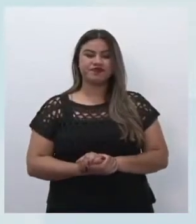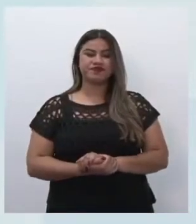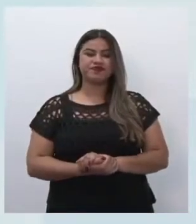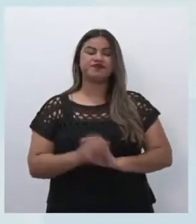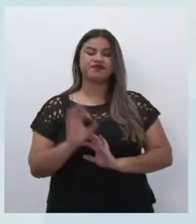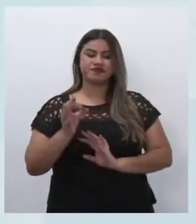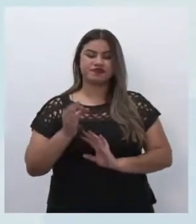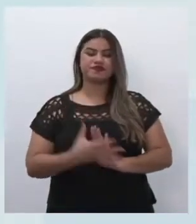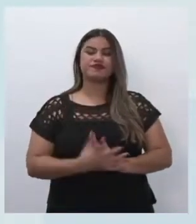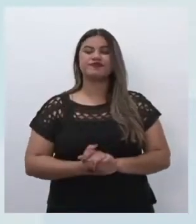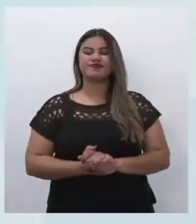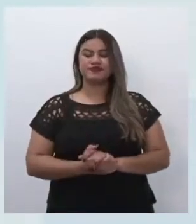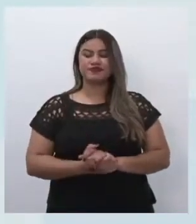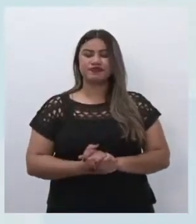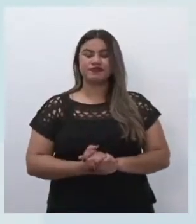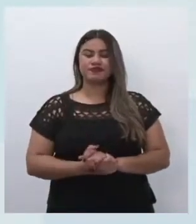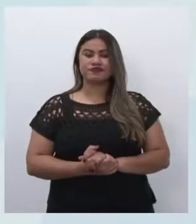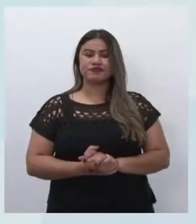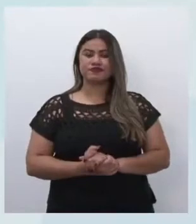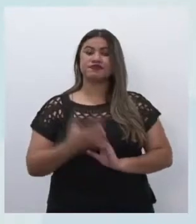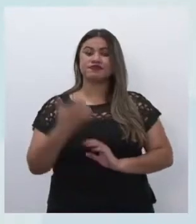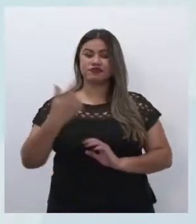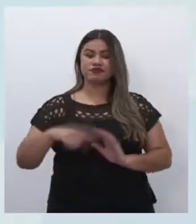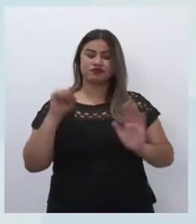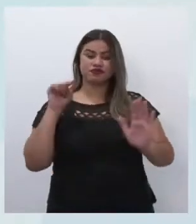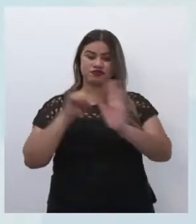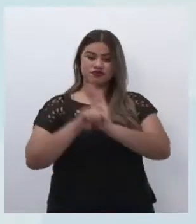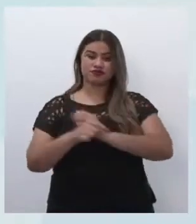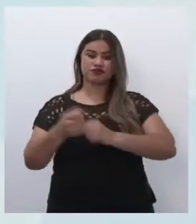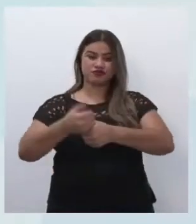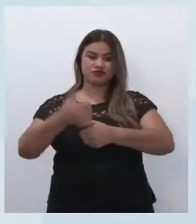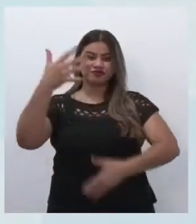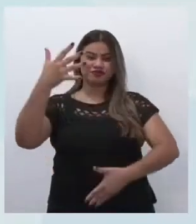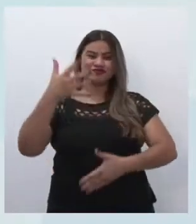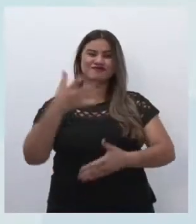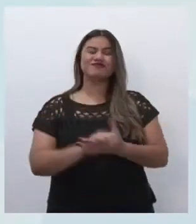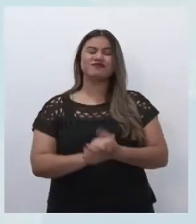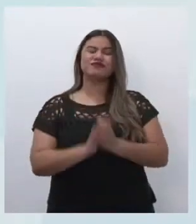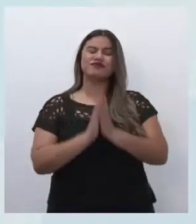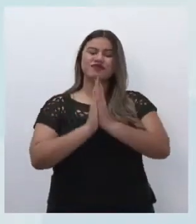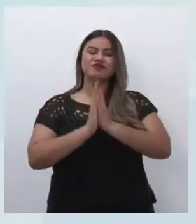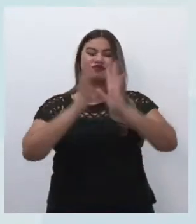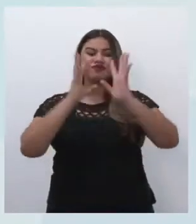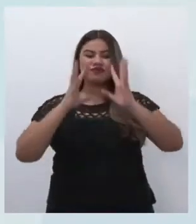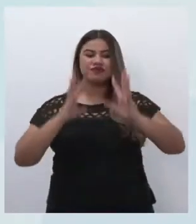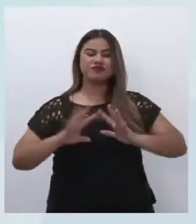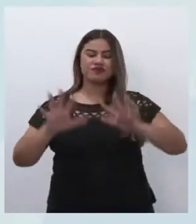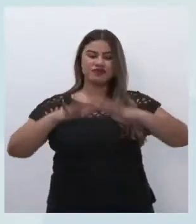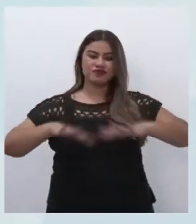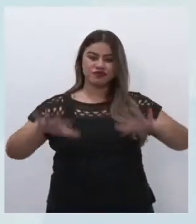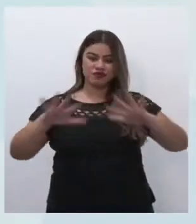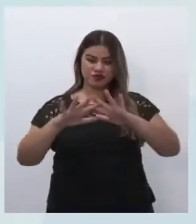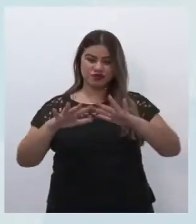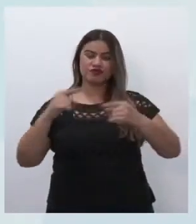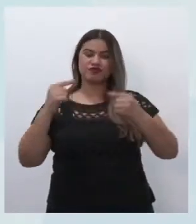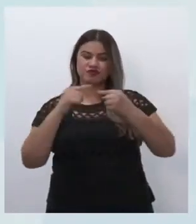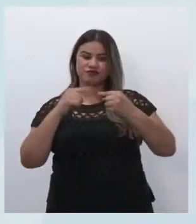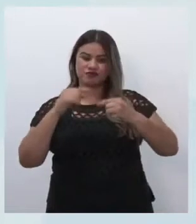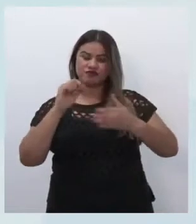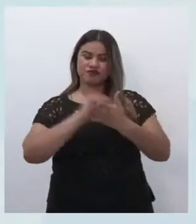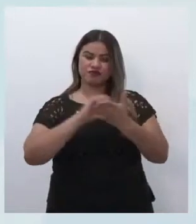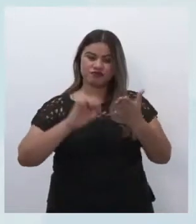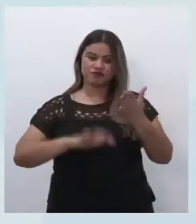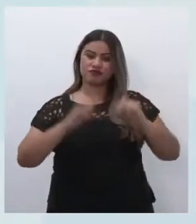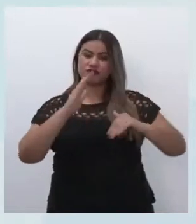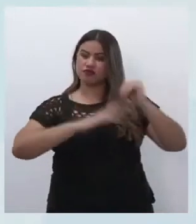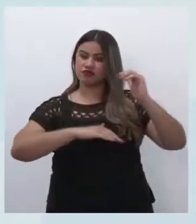Isso. E aí a gente vai perguntar de novo, vai fazer uma interação com vocês. Então, peço a atenção de todos para essa habilidade, que é a